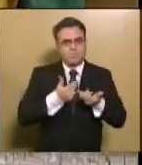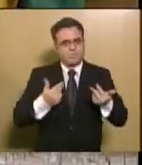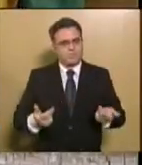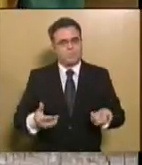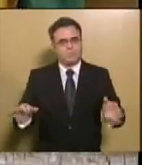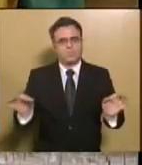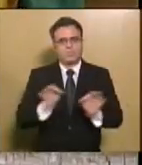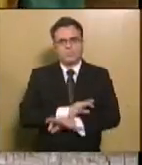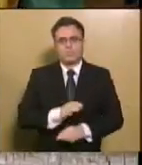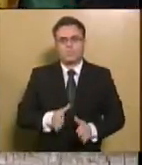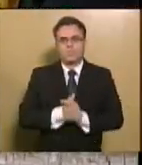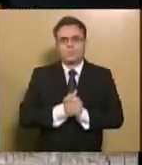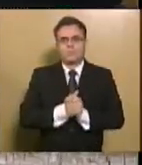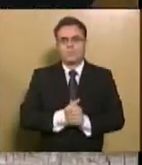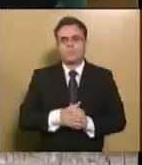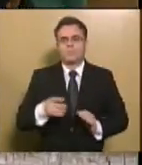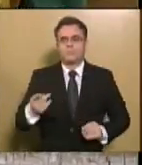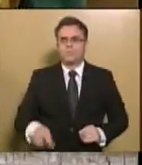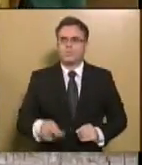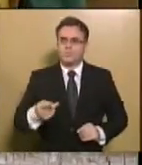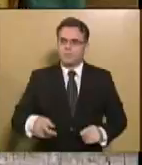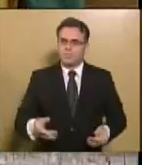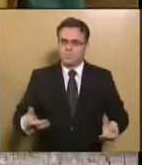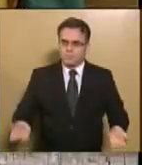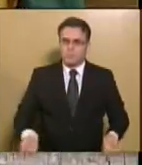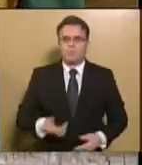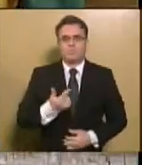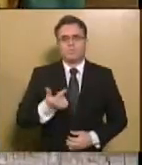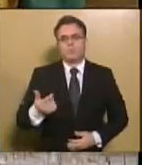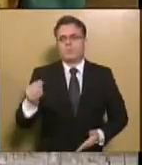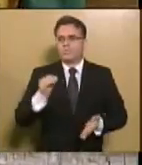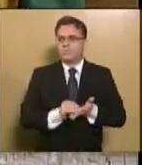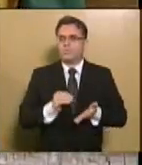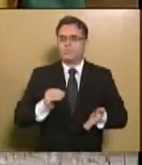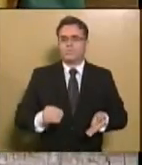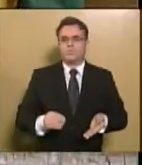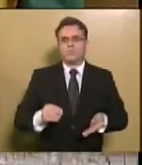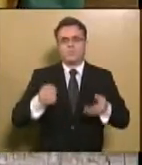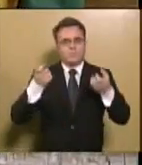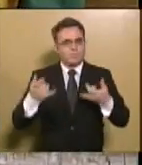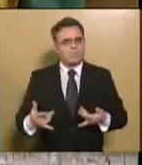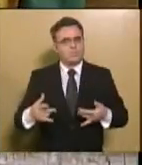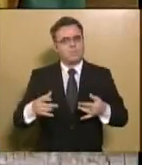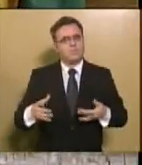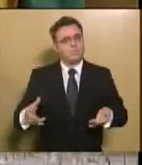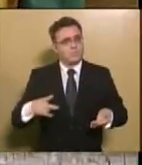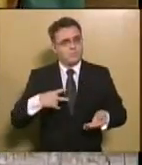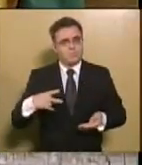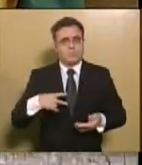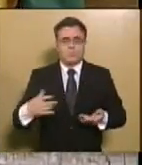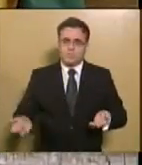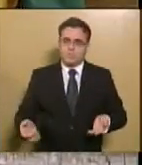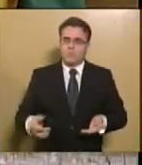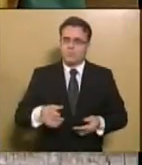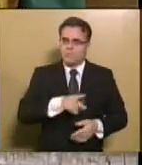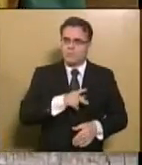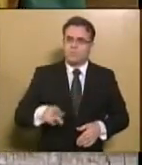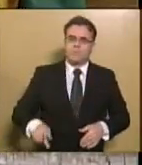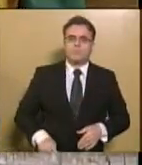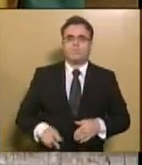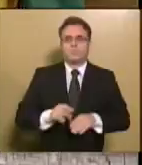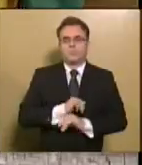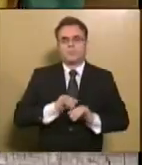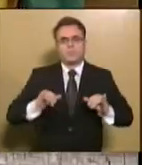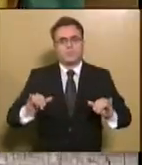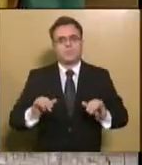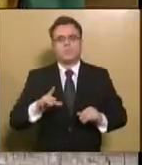agradecendo a homenagem prestada por esta casa. Não houve oradores inscritos para explicação pessoal. O senhor presidente, deputado Luciano Bispo, fez breves considerações de